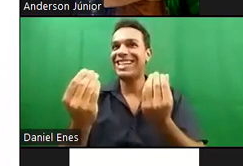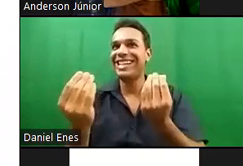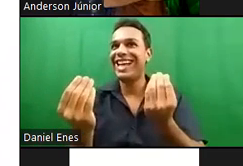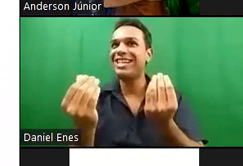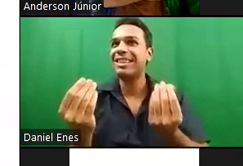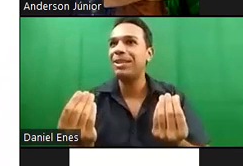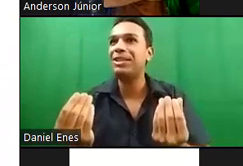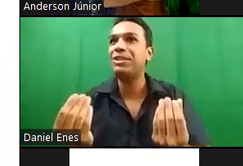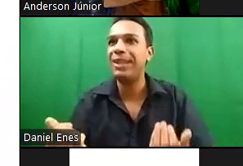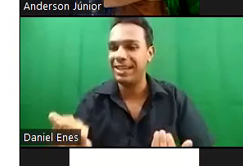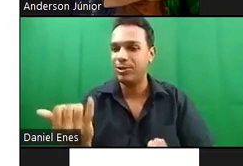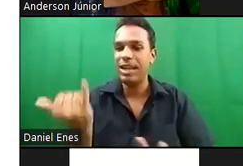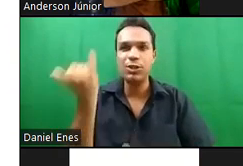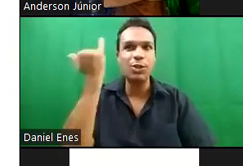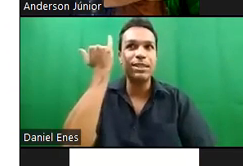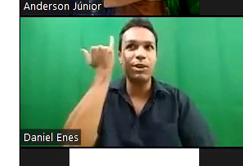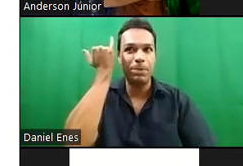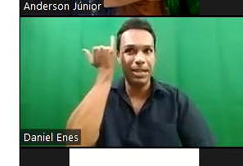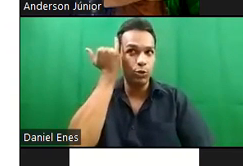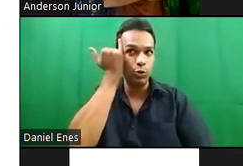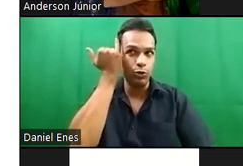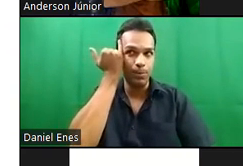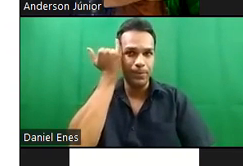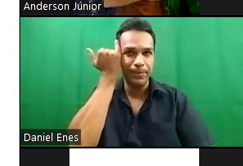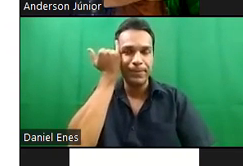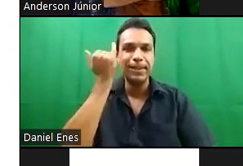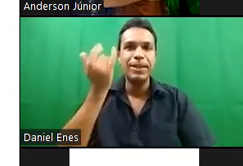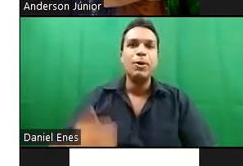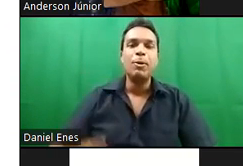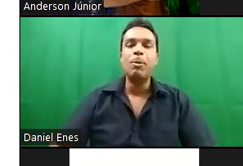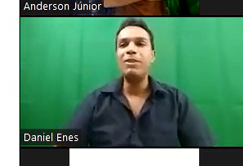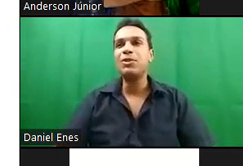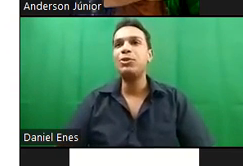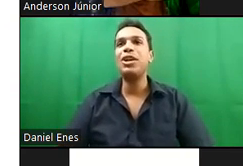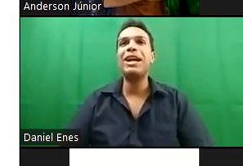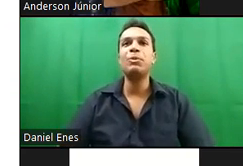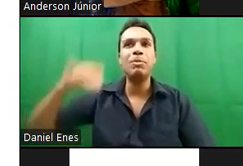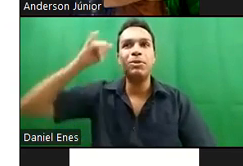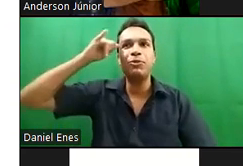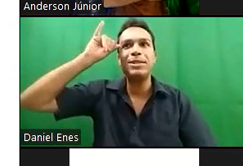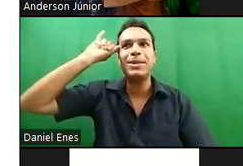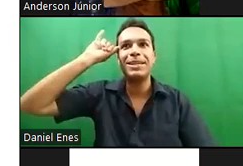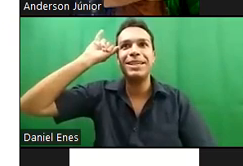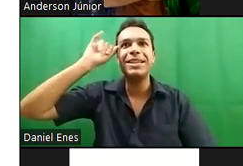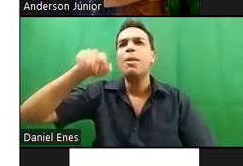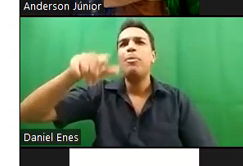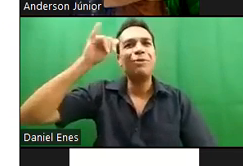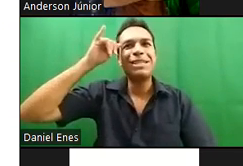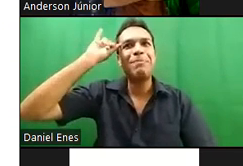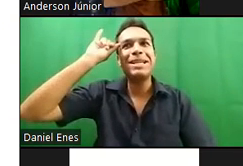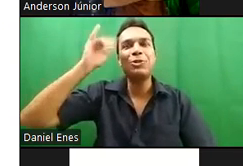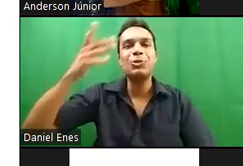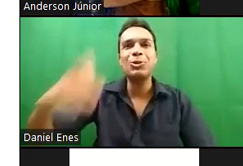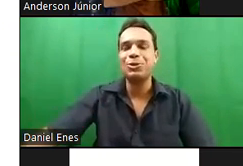essa questão da diferença. Olha só o sinal de preguiçoso. Uma vez eu fui chegar no meu amigo, eu fiz isso aqui. Porra, você